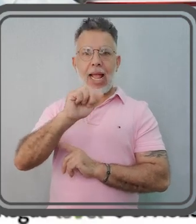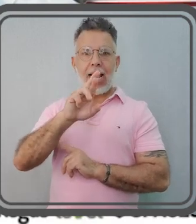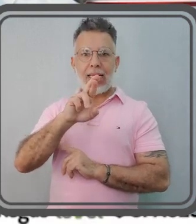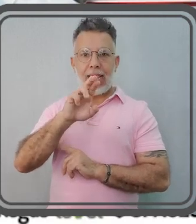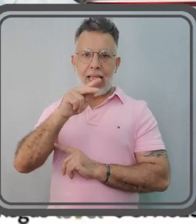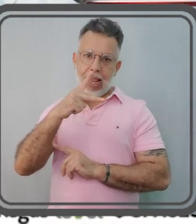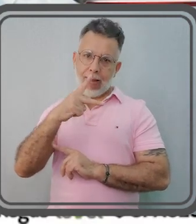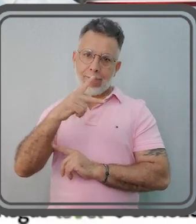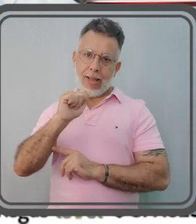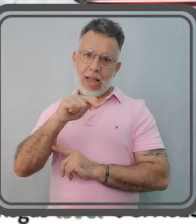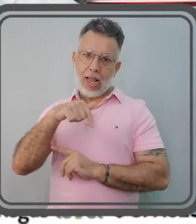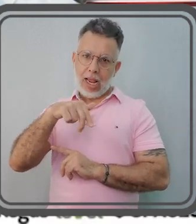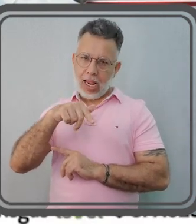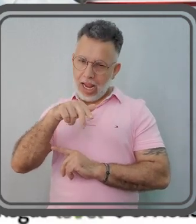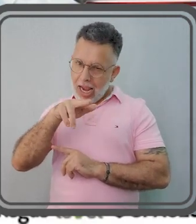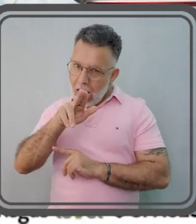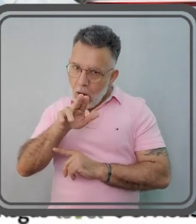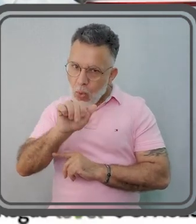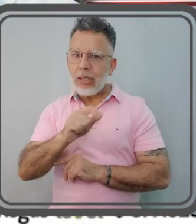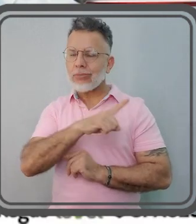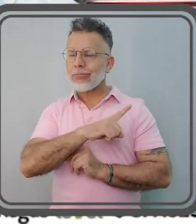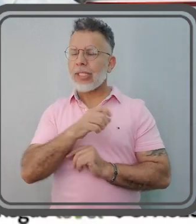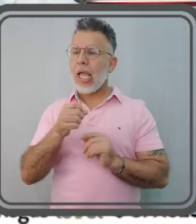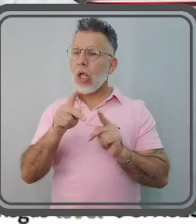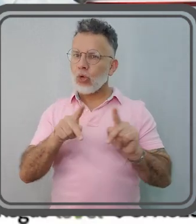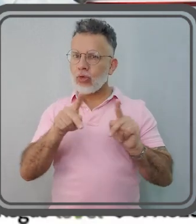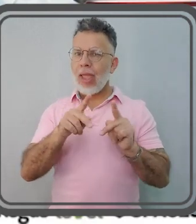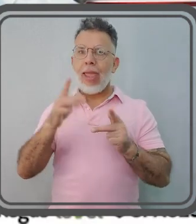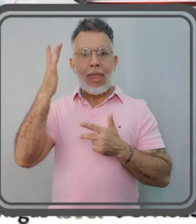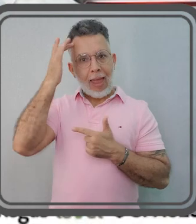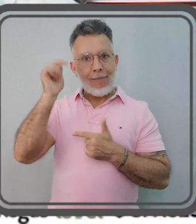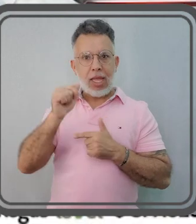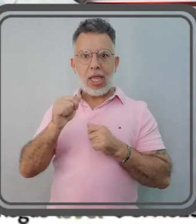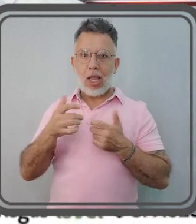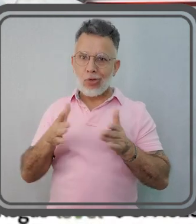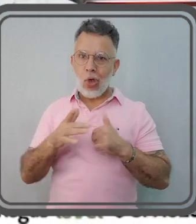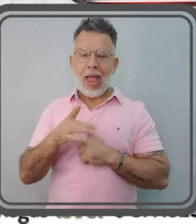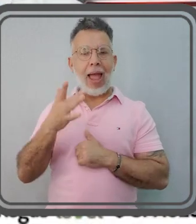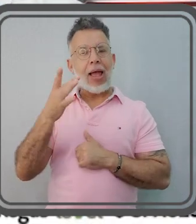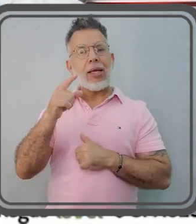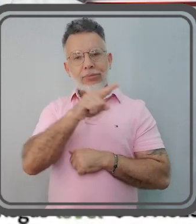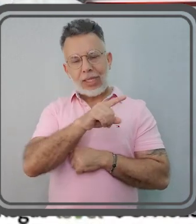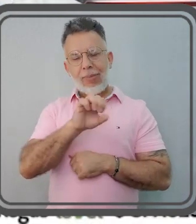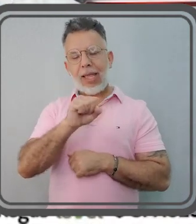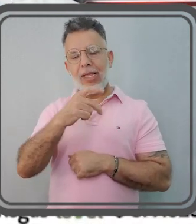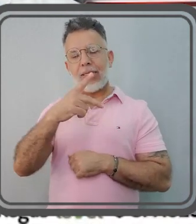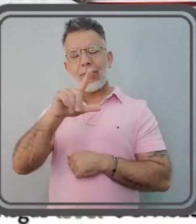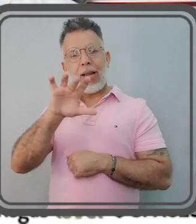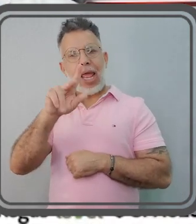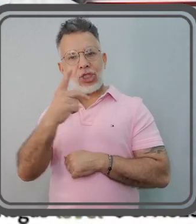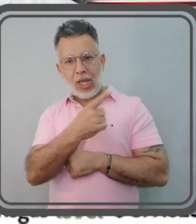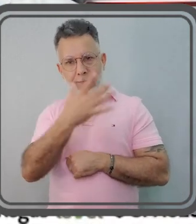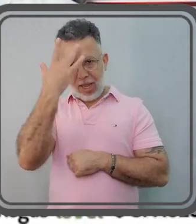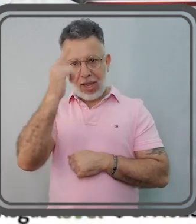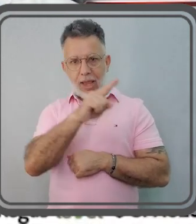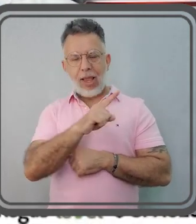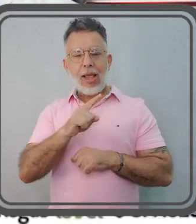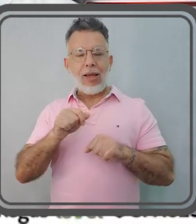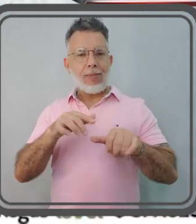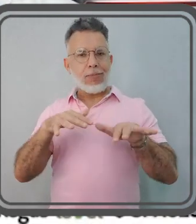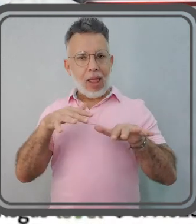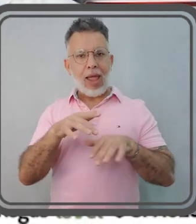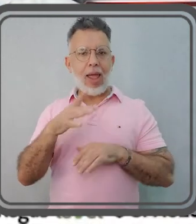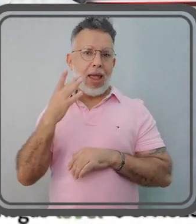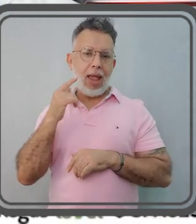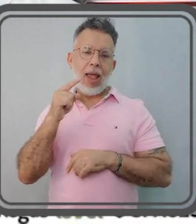para o público. Então a Splash está lá também, a gente inaugura amanhã para o público a Splash em Jacarepaguá e amanhã em Presidente Prudente também. Então a gente